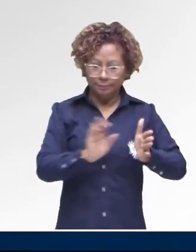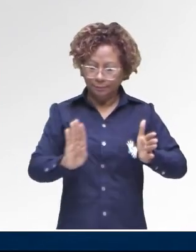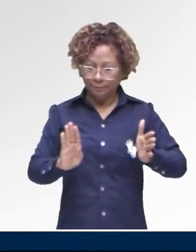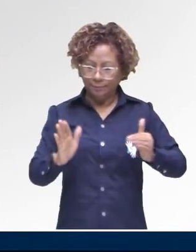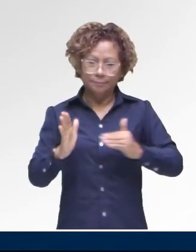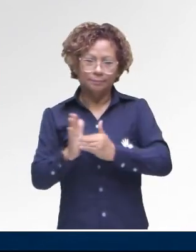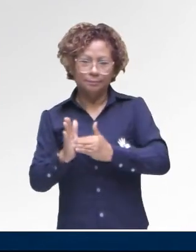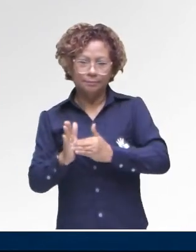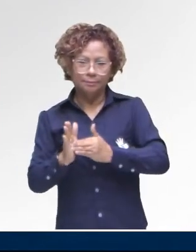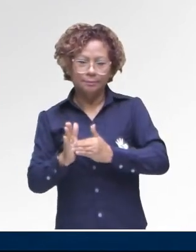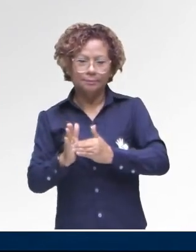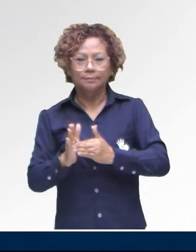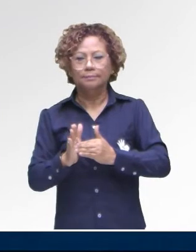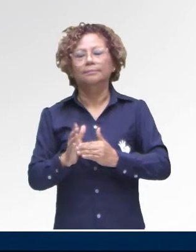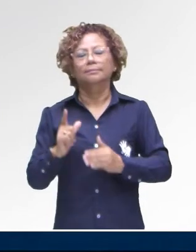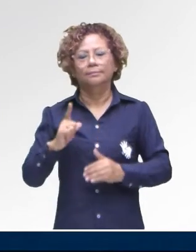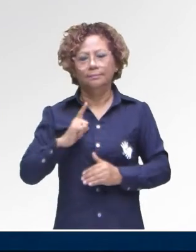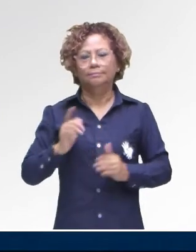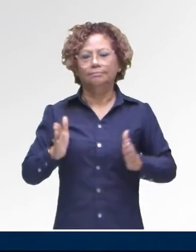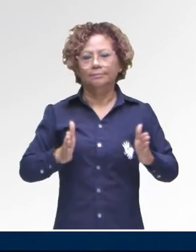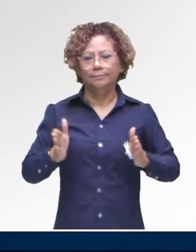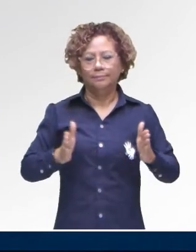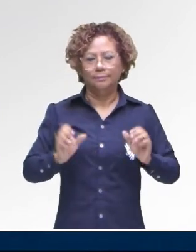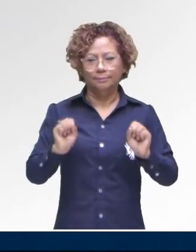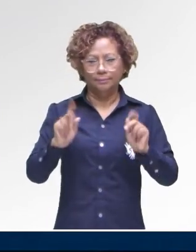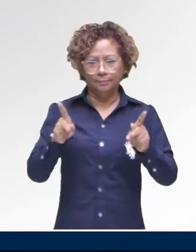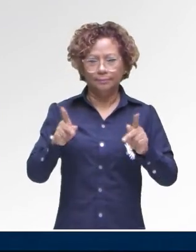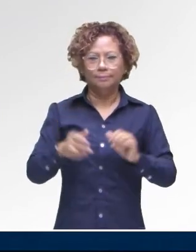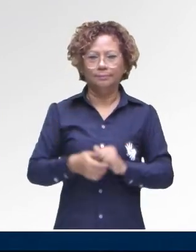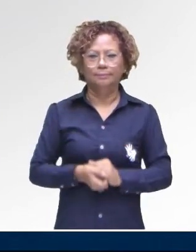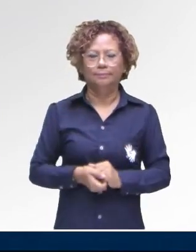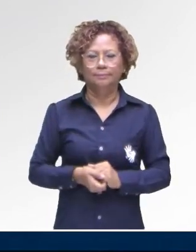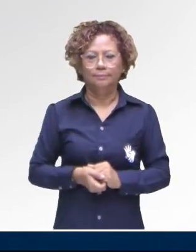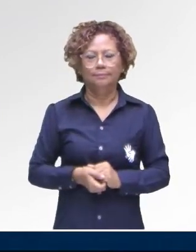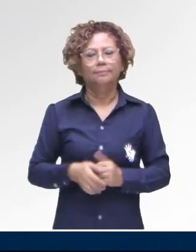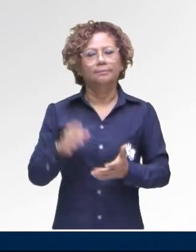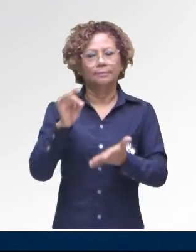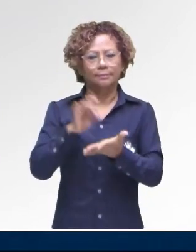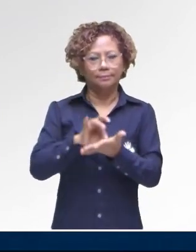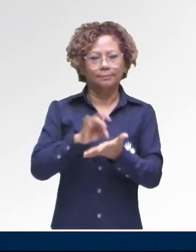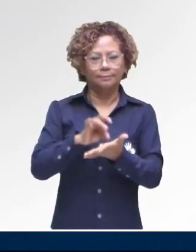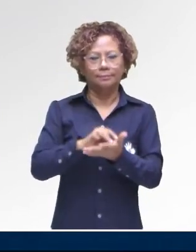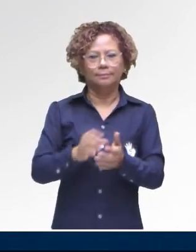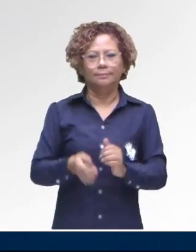A, termina no B. Ok? Então é verdadeiro.